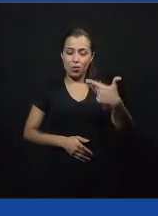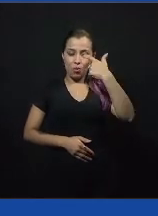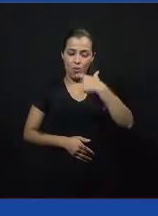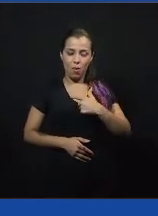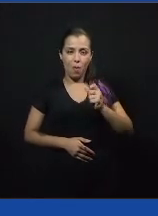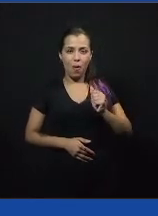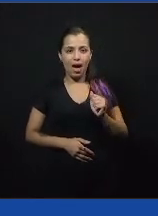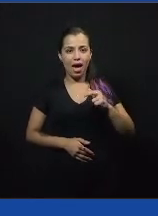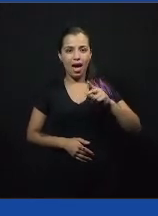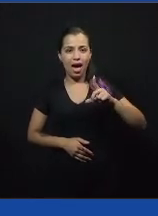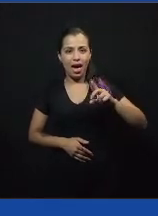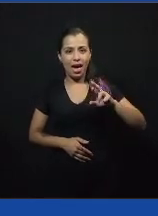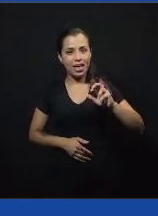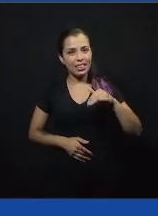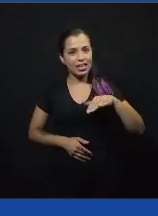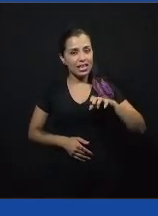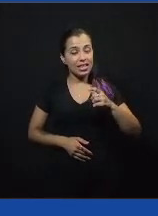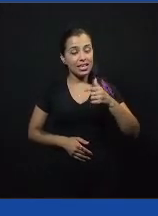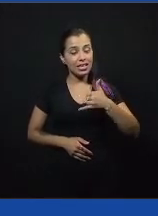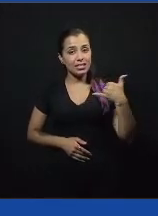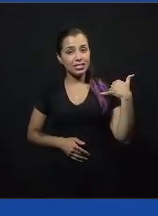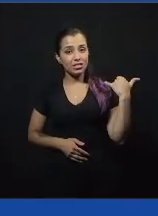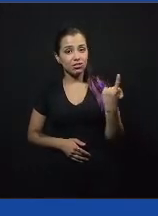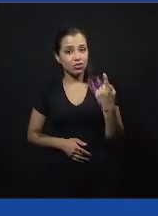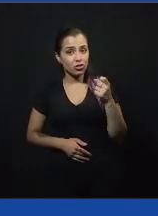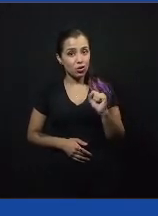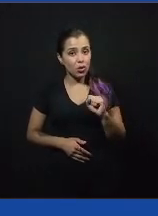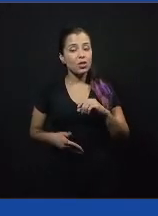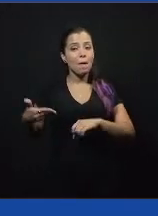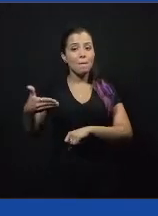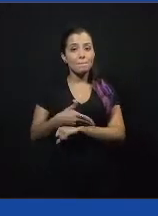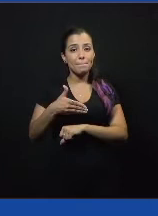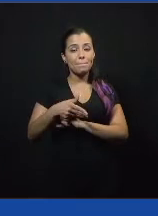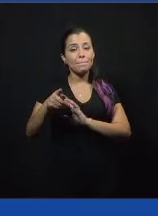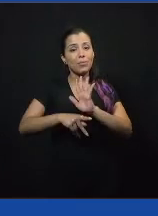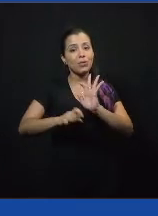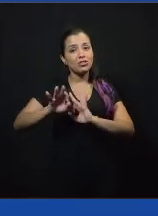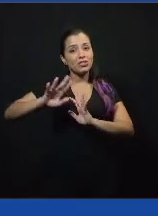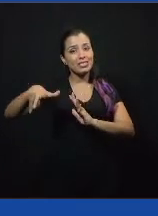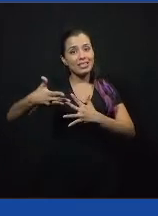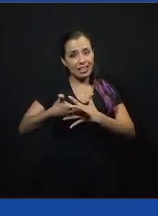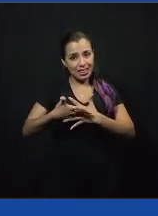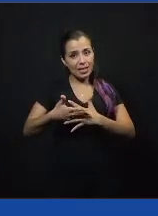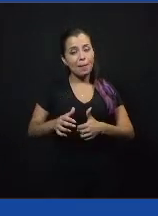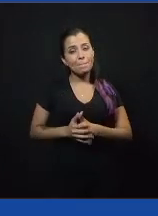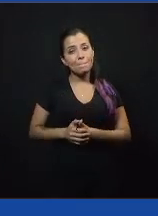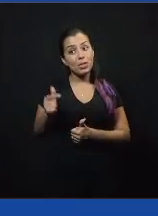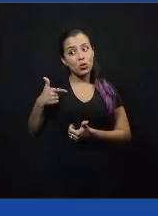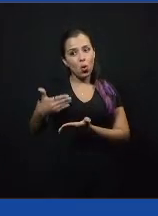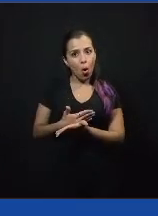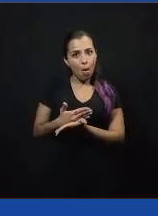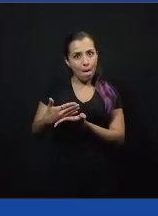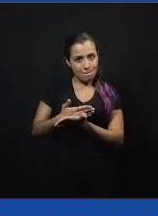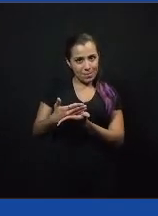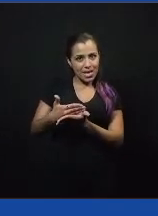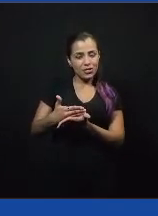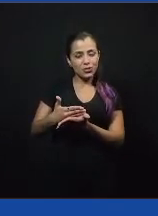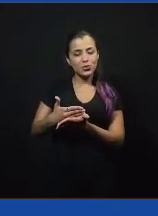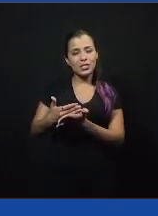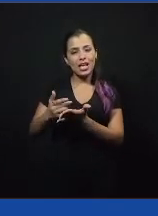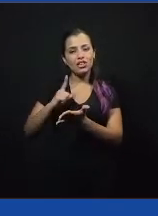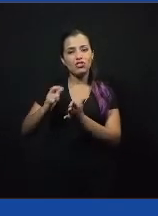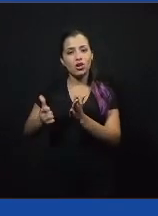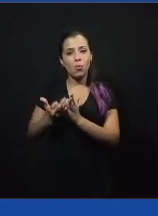anos e fiz parte do projeto dos agentes da Cidadania no começo do projeto ele 27 jovens né